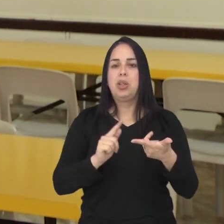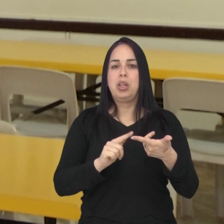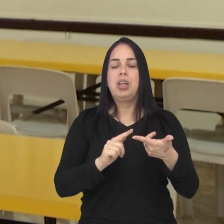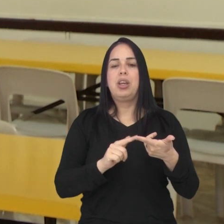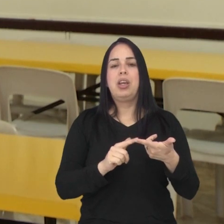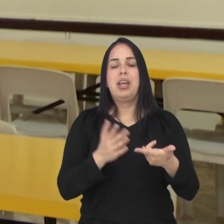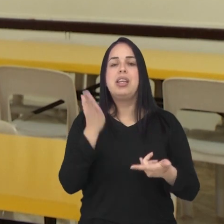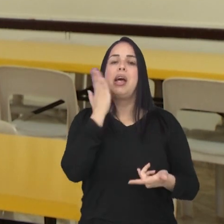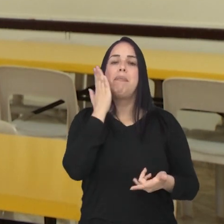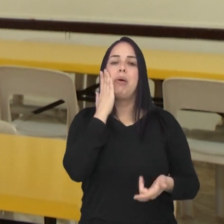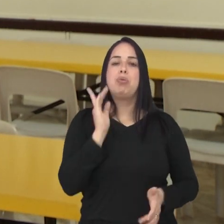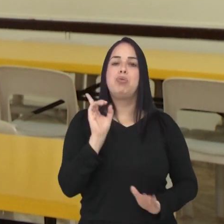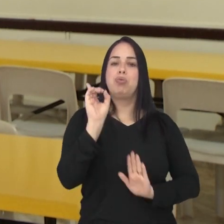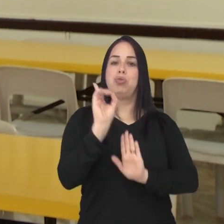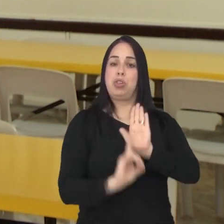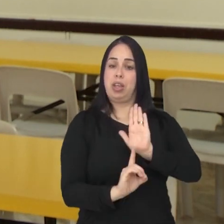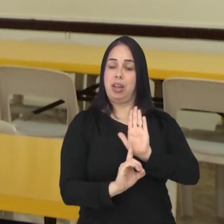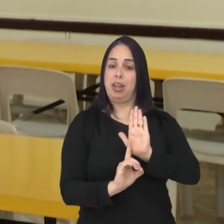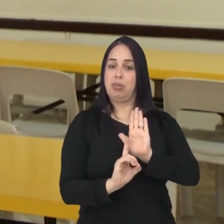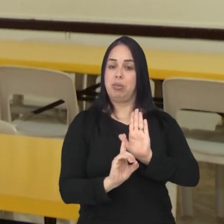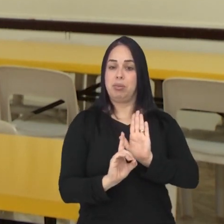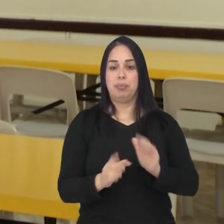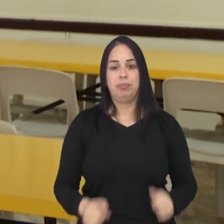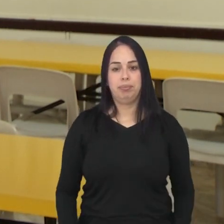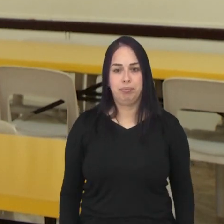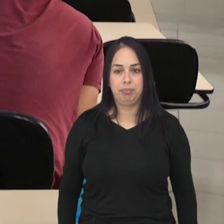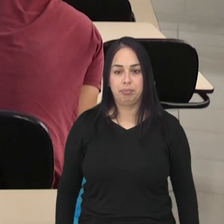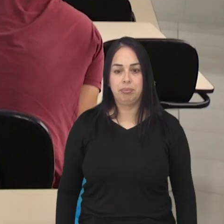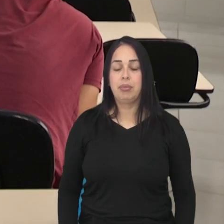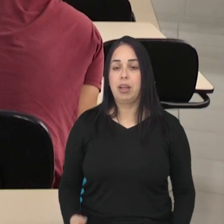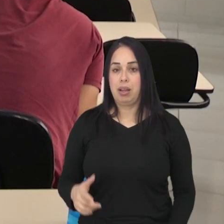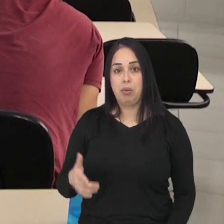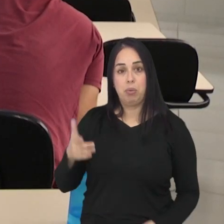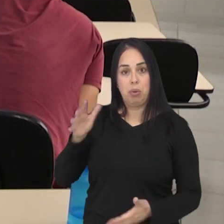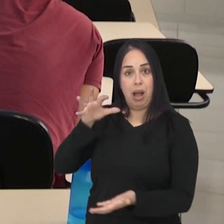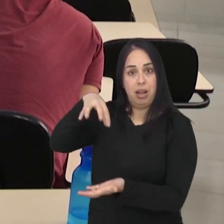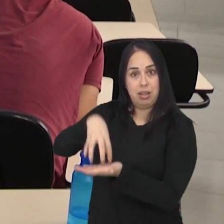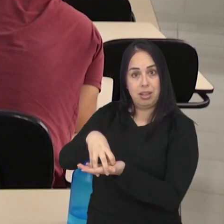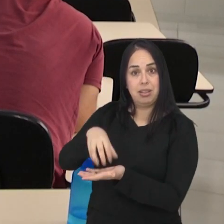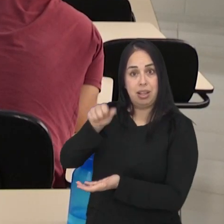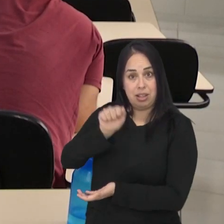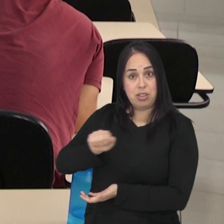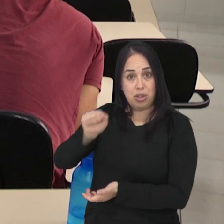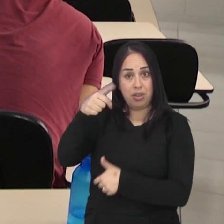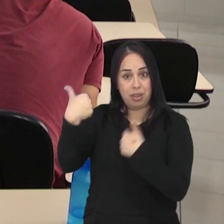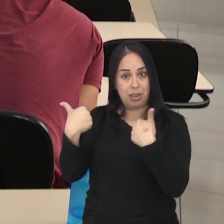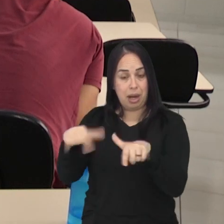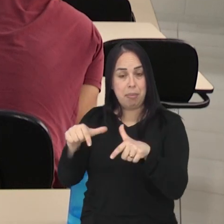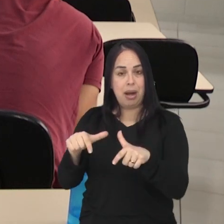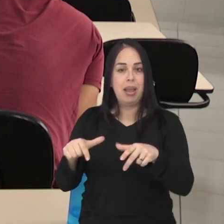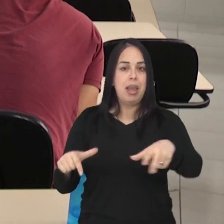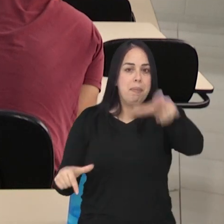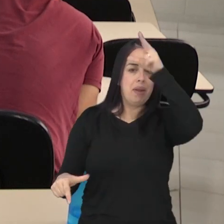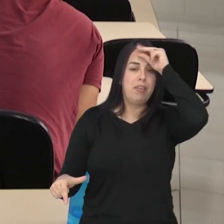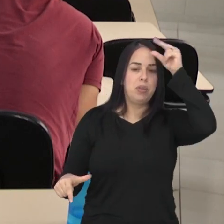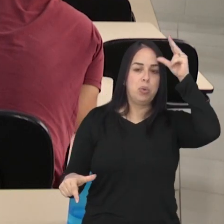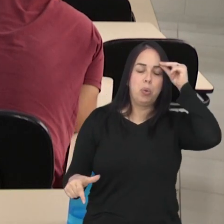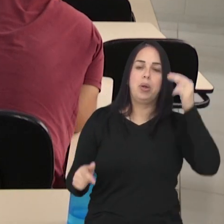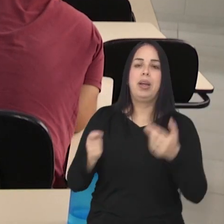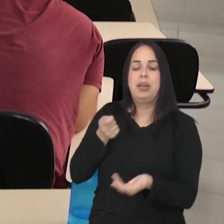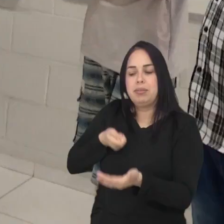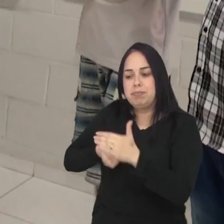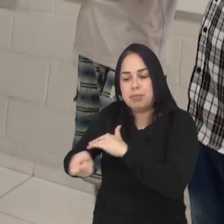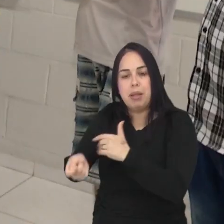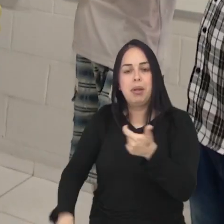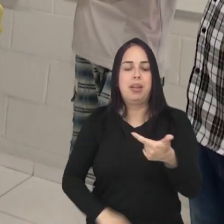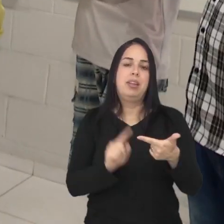né, conhecer melhor os seus direitos e deveres também como cidadão. Os trabalhos feitos pela Sorri são custeados pela Prefeitura,